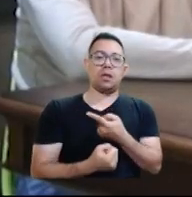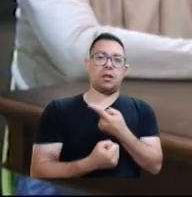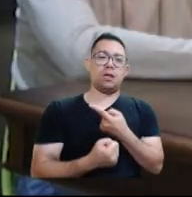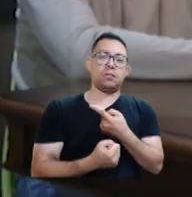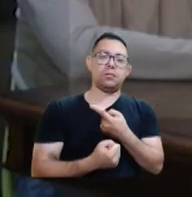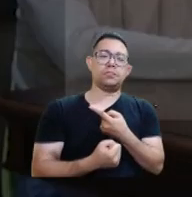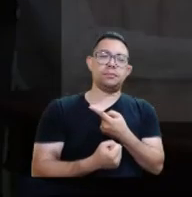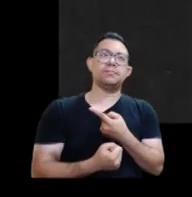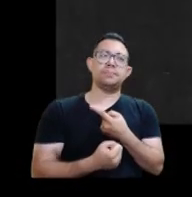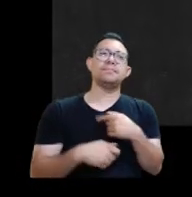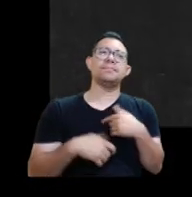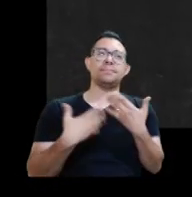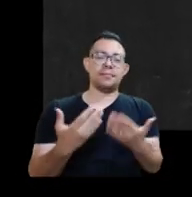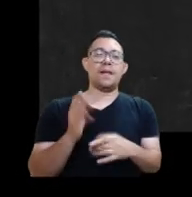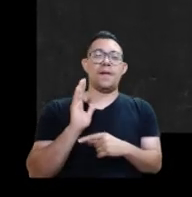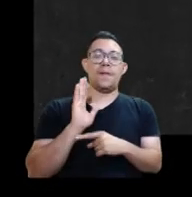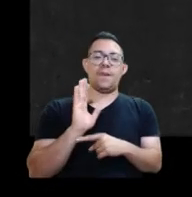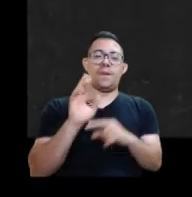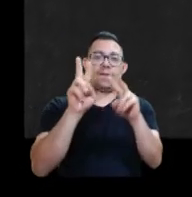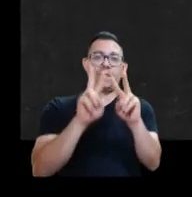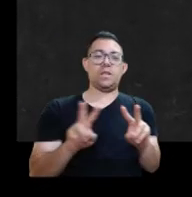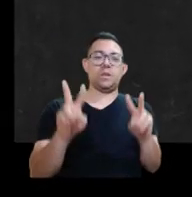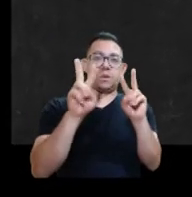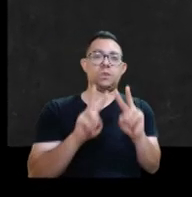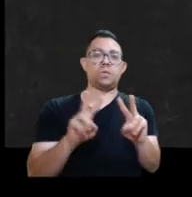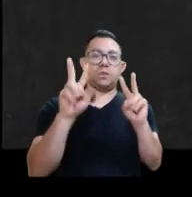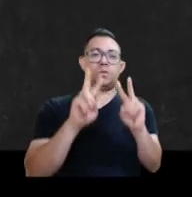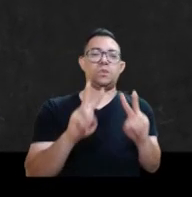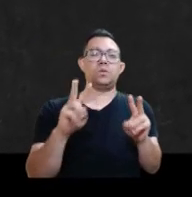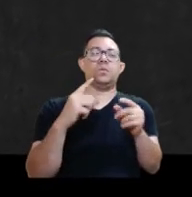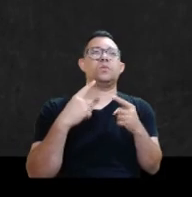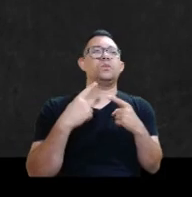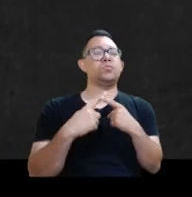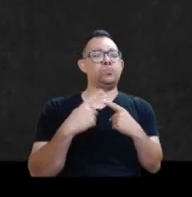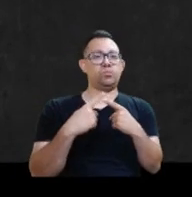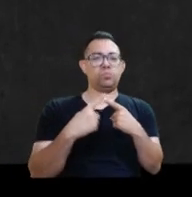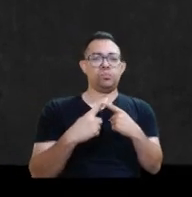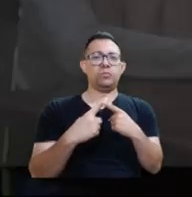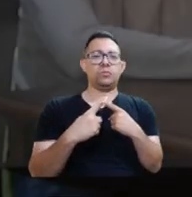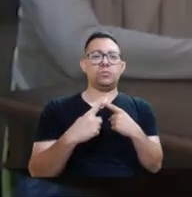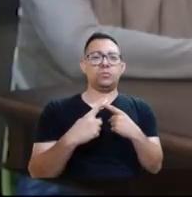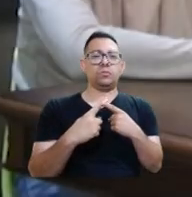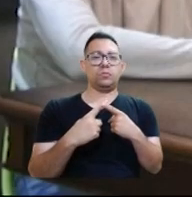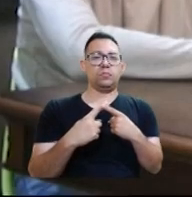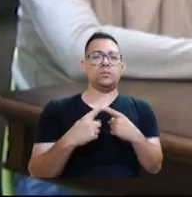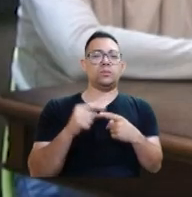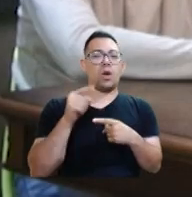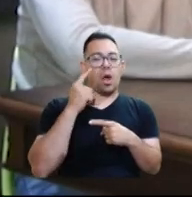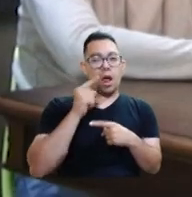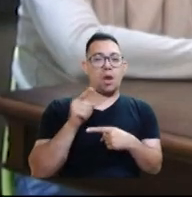E a logo surgiu porque, daí, né, a parte visual surgiu porque